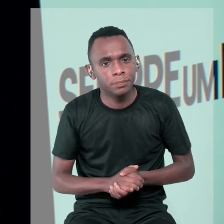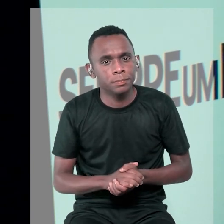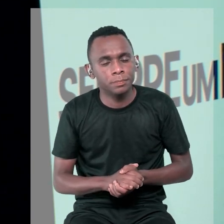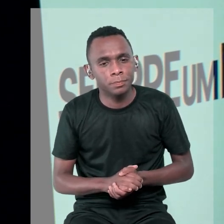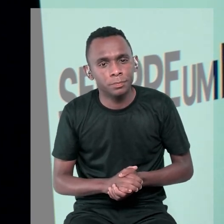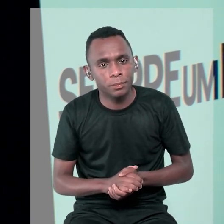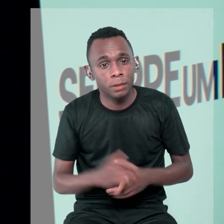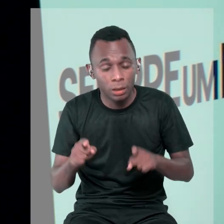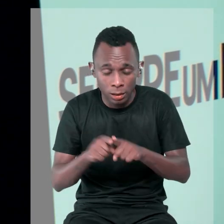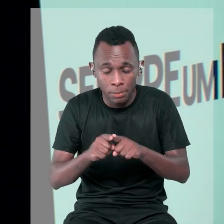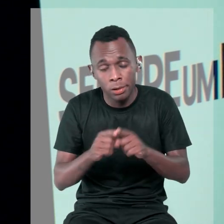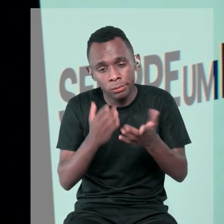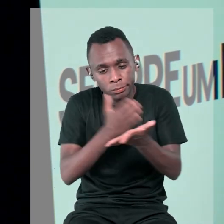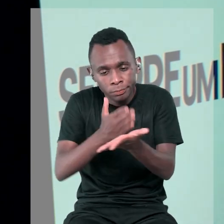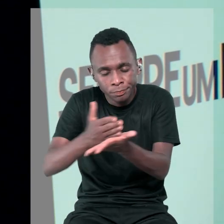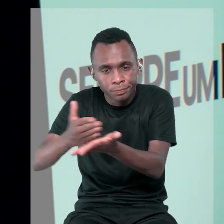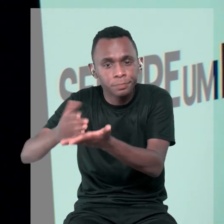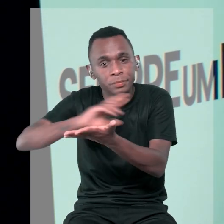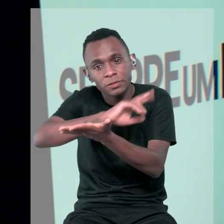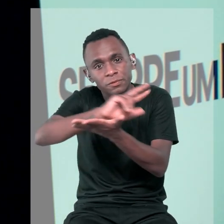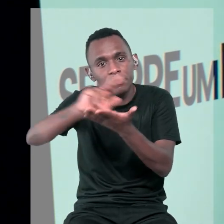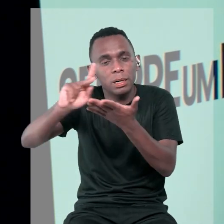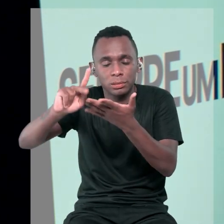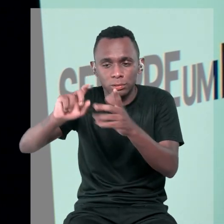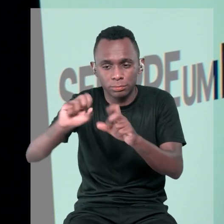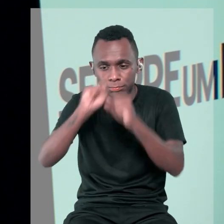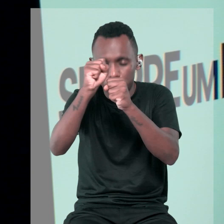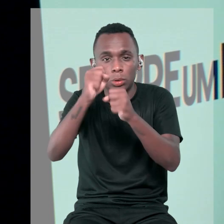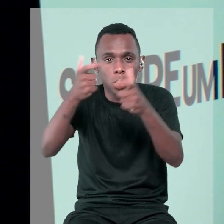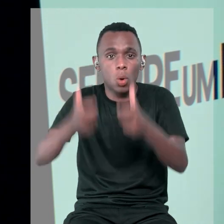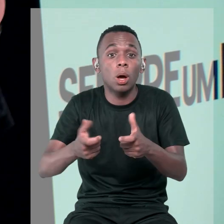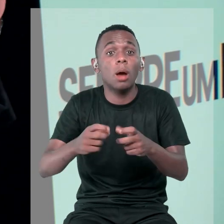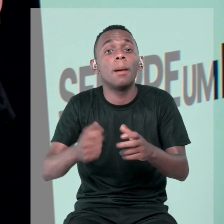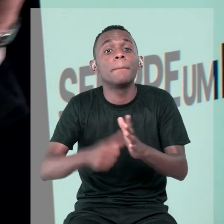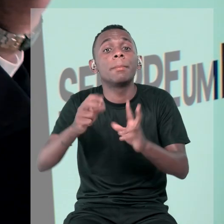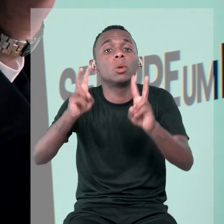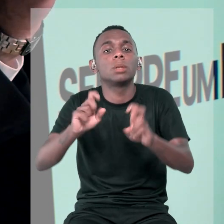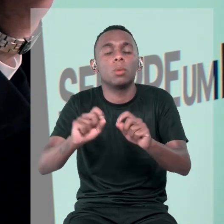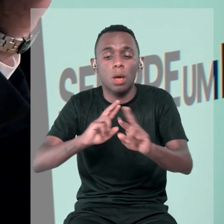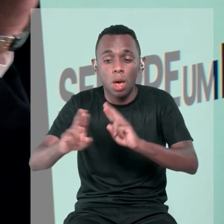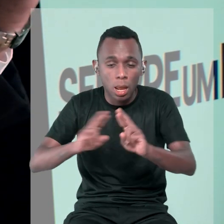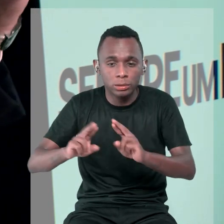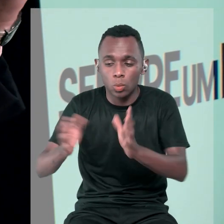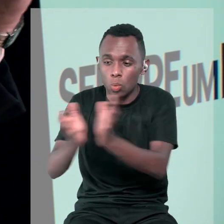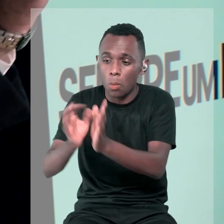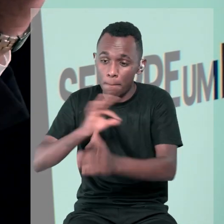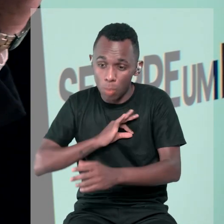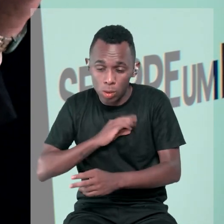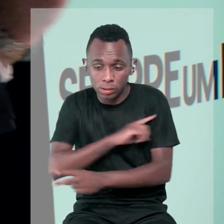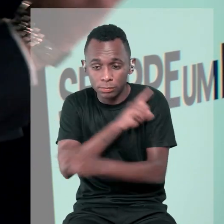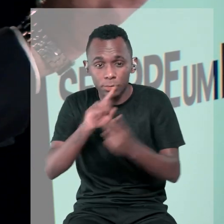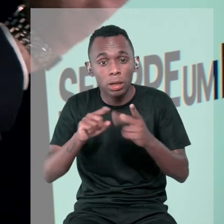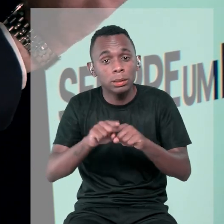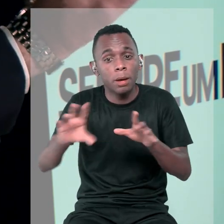que fragmentavam os diversos poderes locais. Então, primeiro tema é essa associação da milícia como algo que ameaça